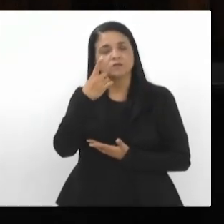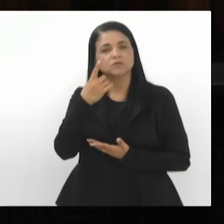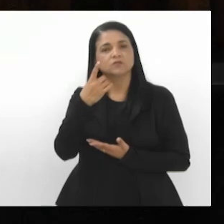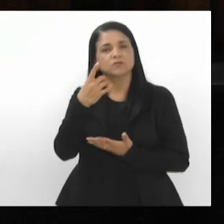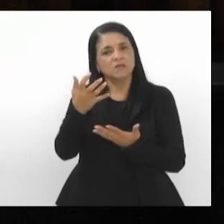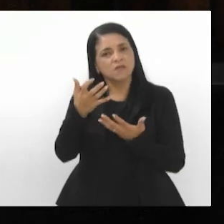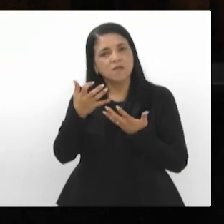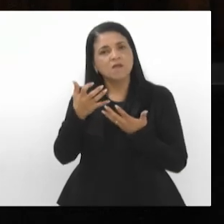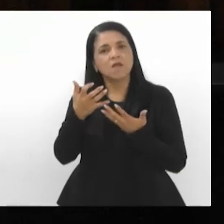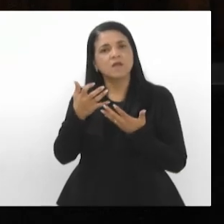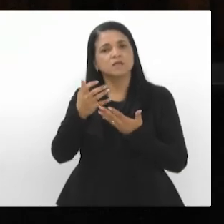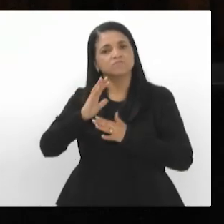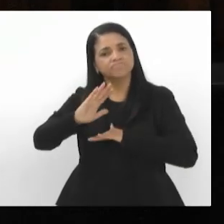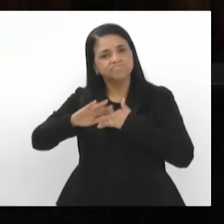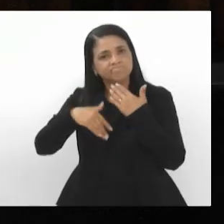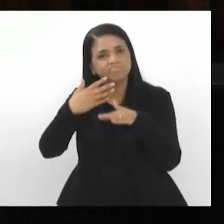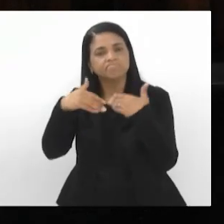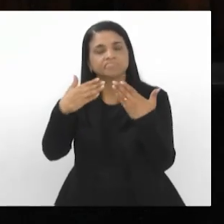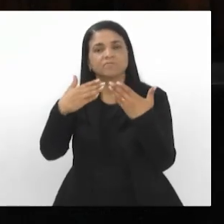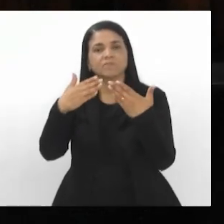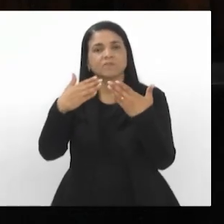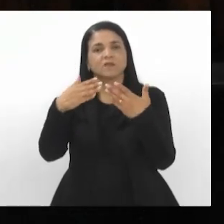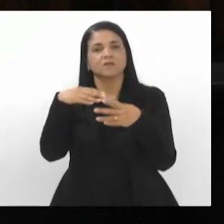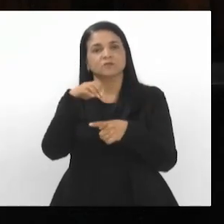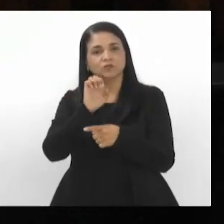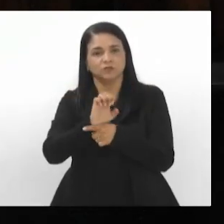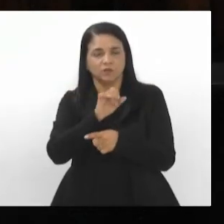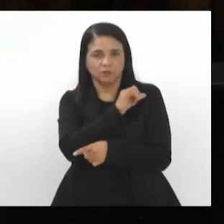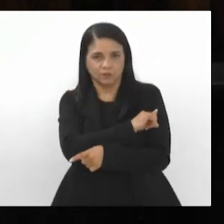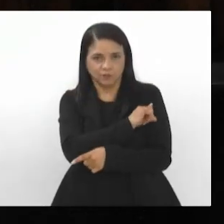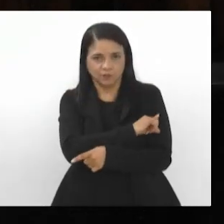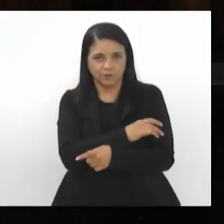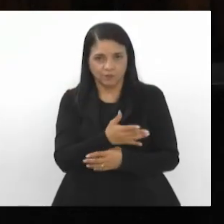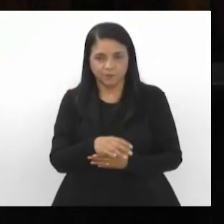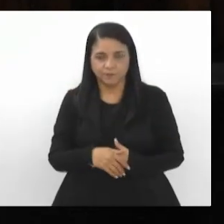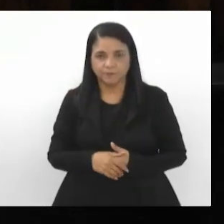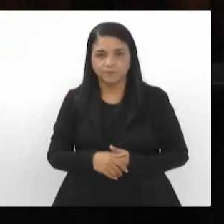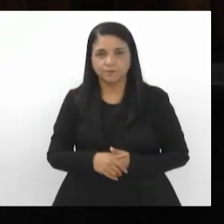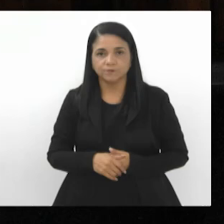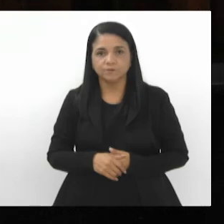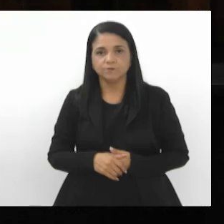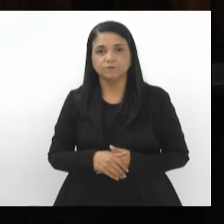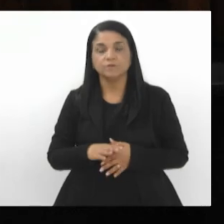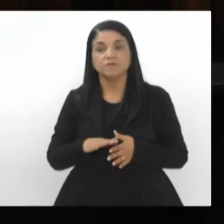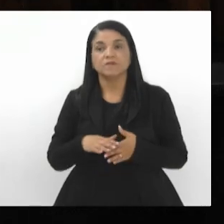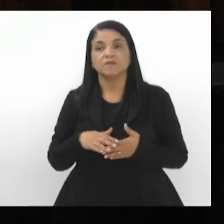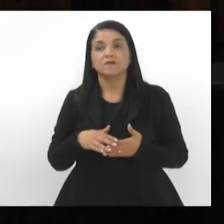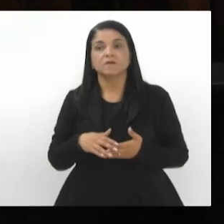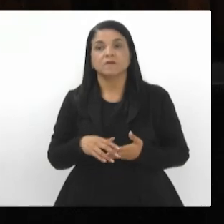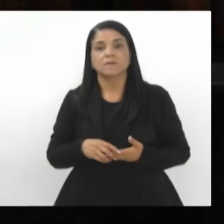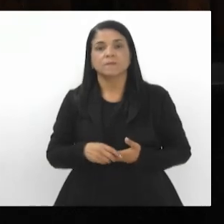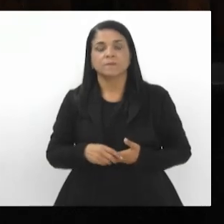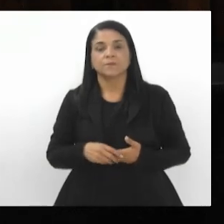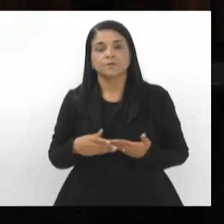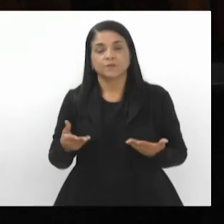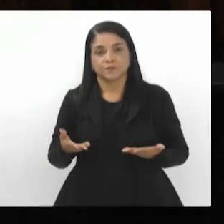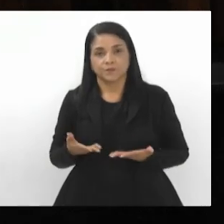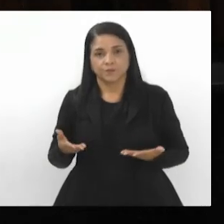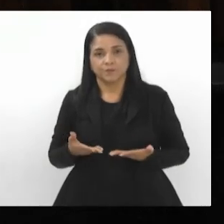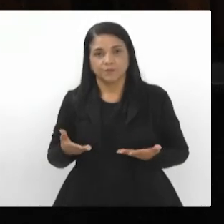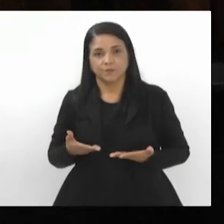com afinco de desenvolver o estado do Rio de Janeiro. Então,